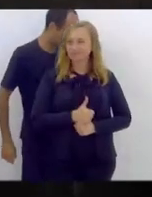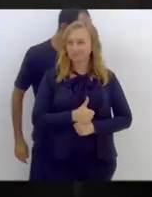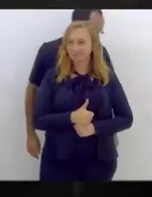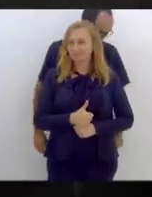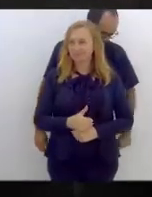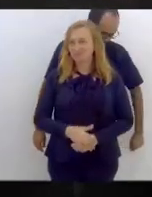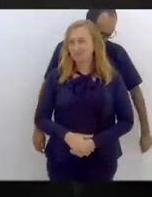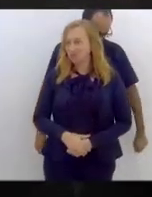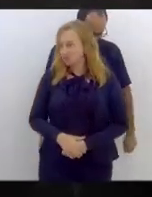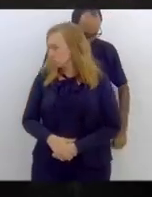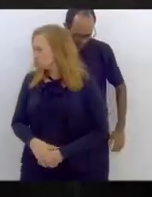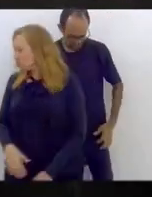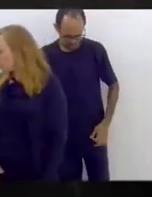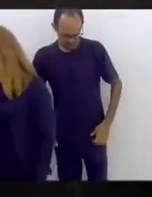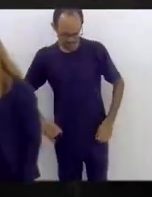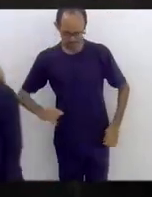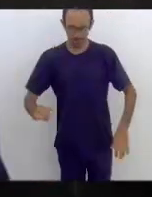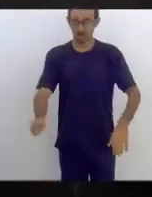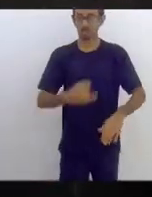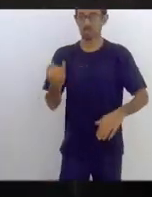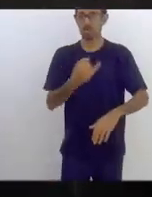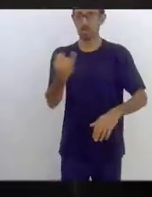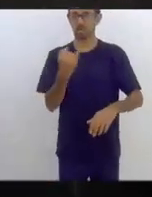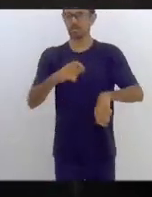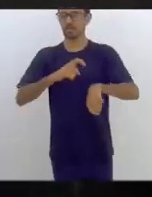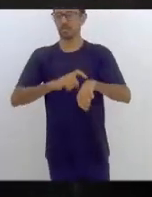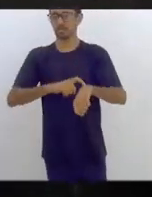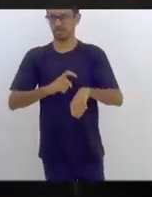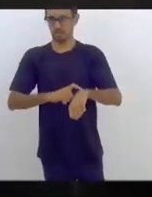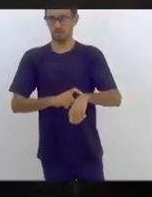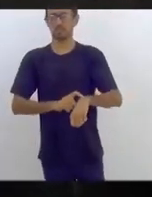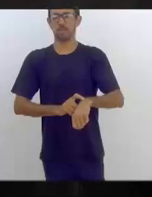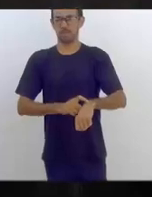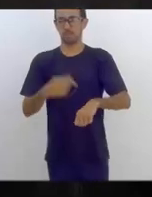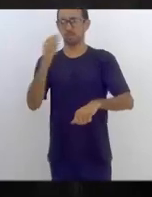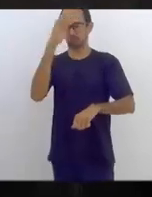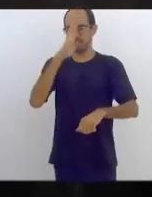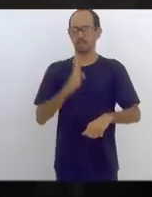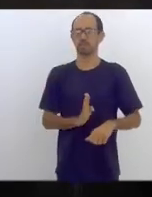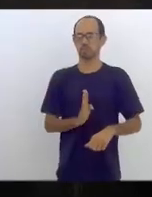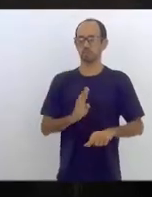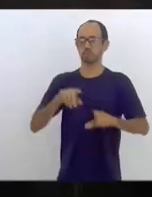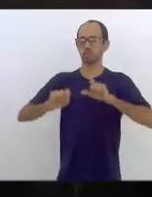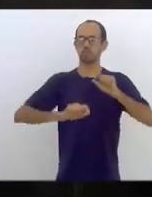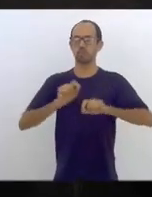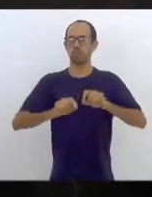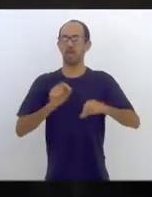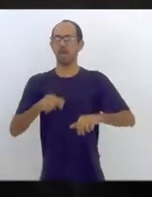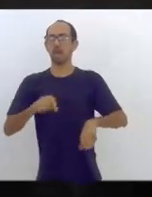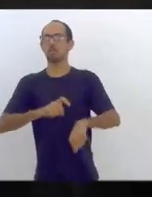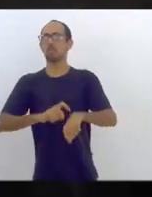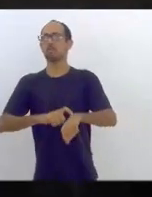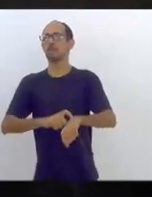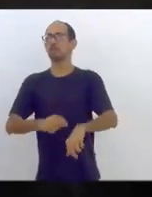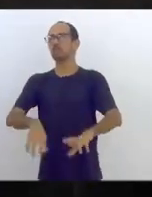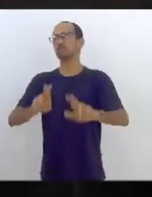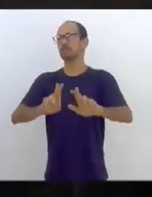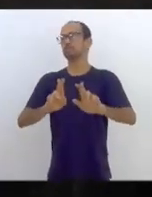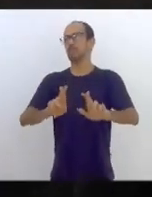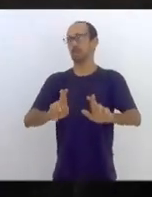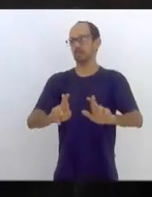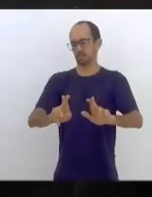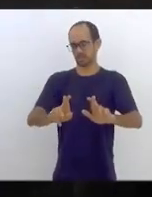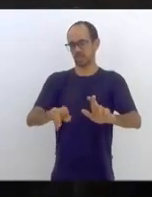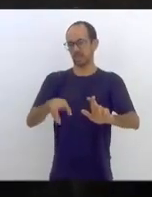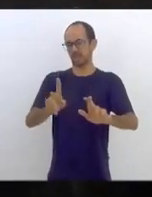brutal importância nesse momento que a gente está passando no Brasil. É um momento de esperança. Acho que minha querida amiga Áurea Carolina